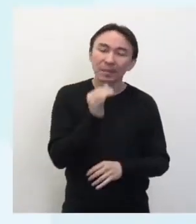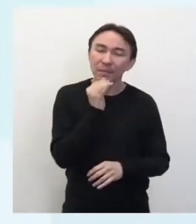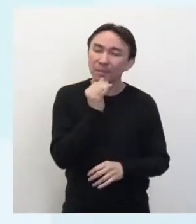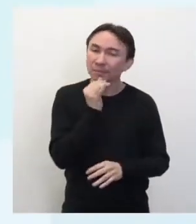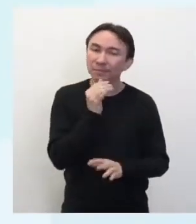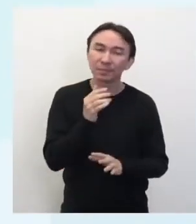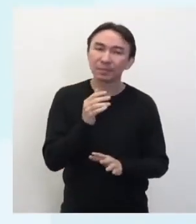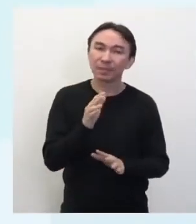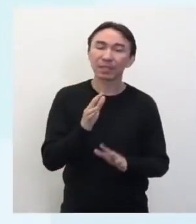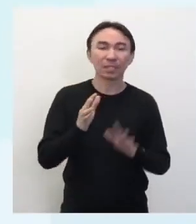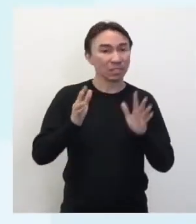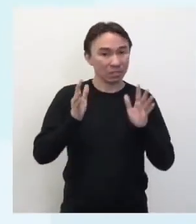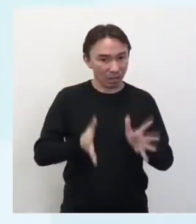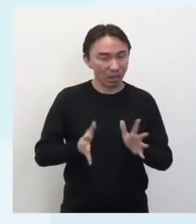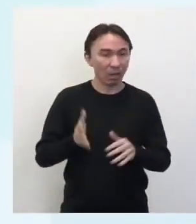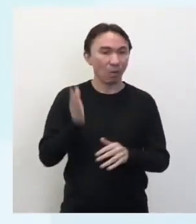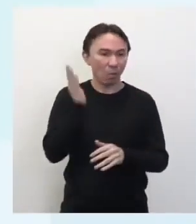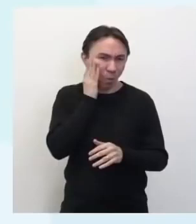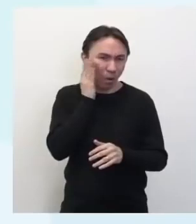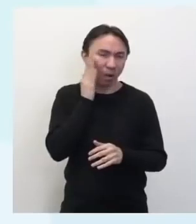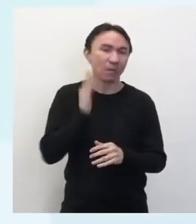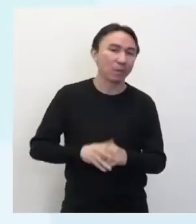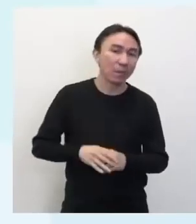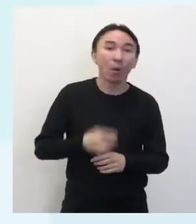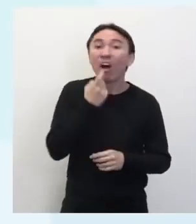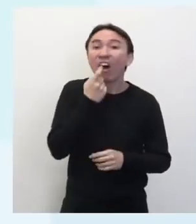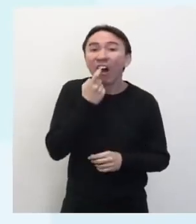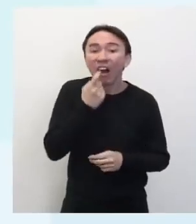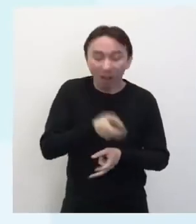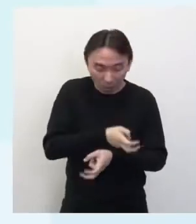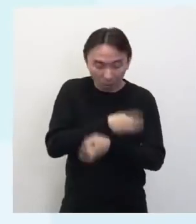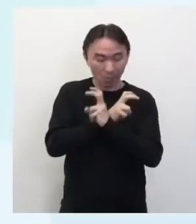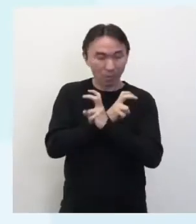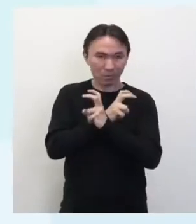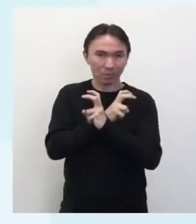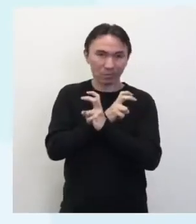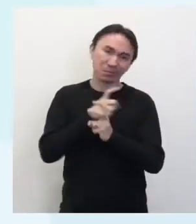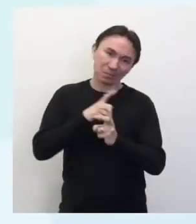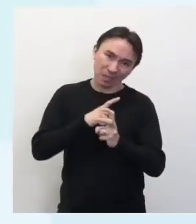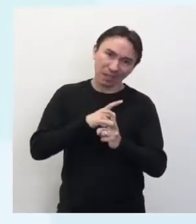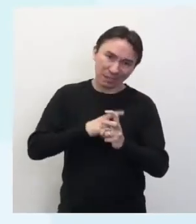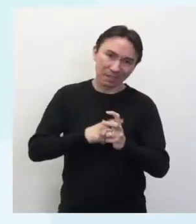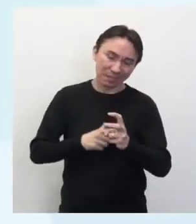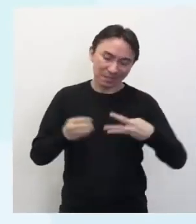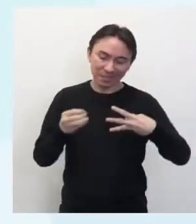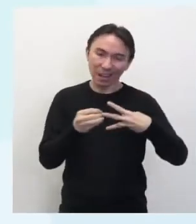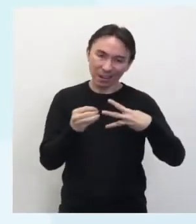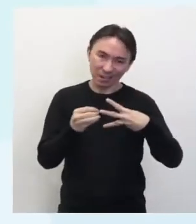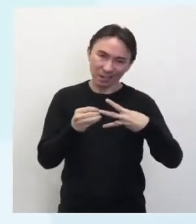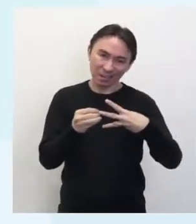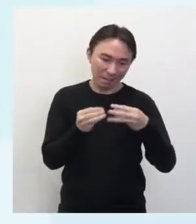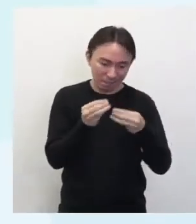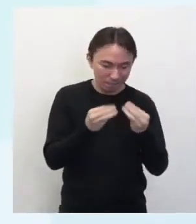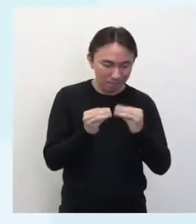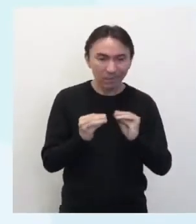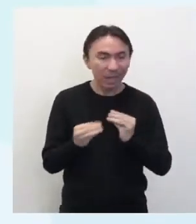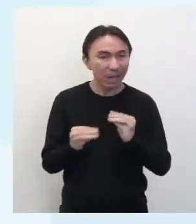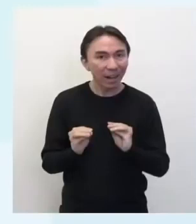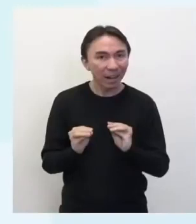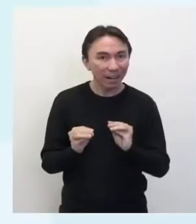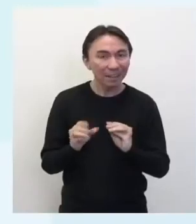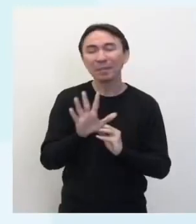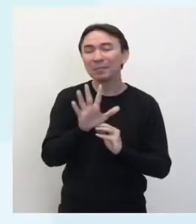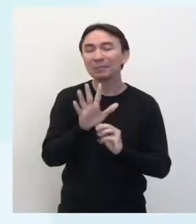nós acabamos de ver que os ossos são formados por células, certo? Agora eu quero saber assim, para você, qual é a